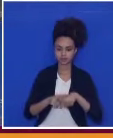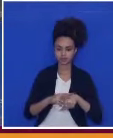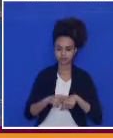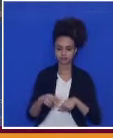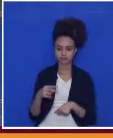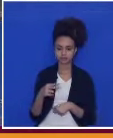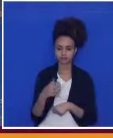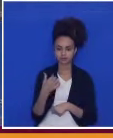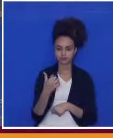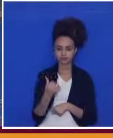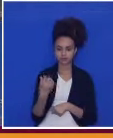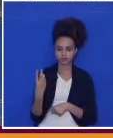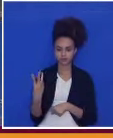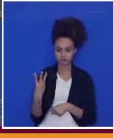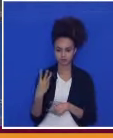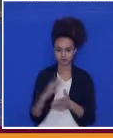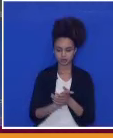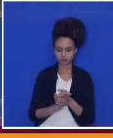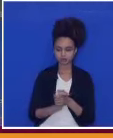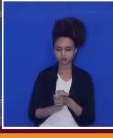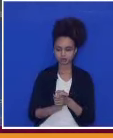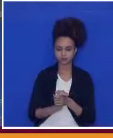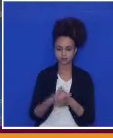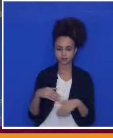63. Mais de